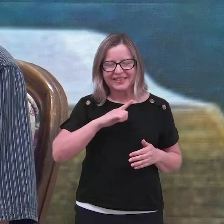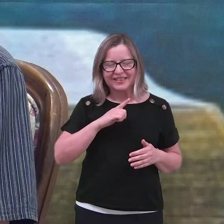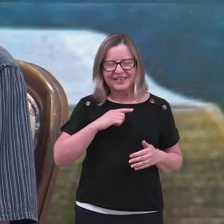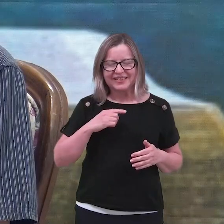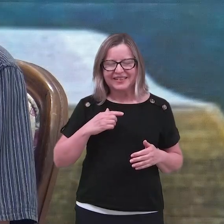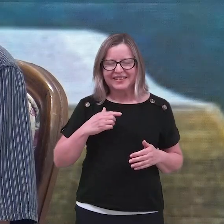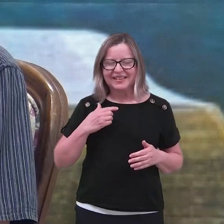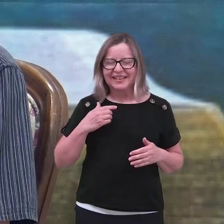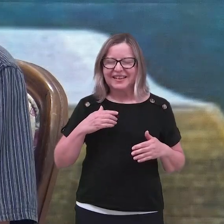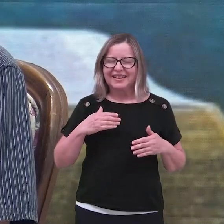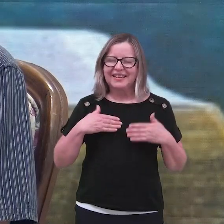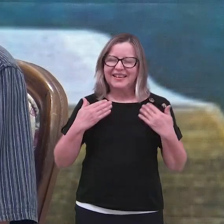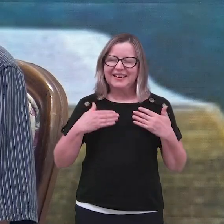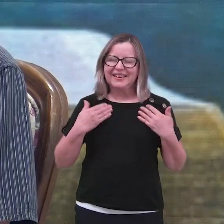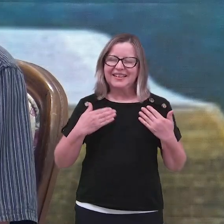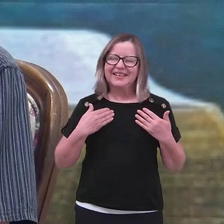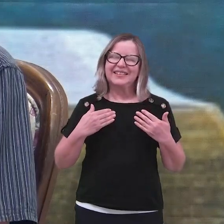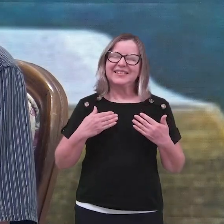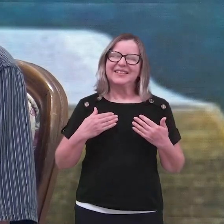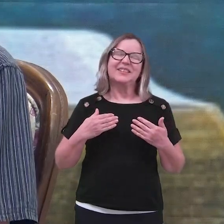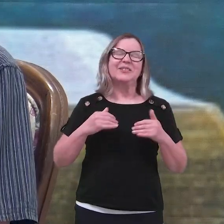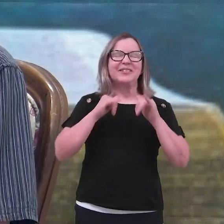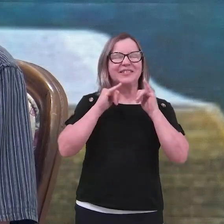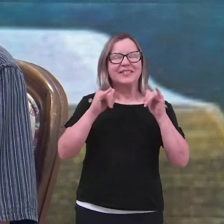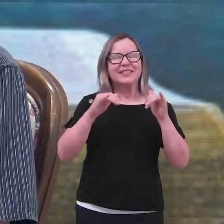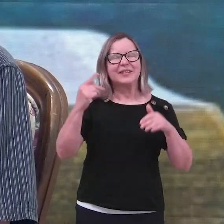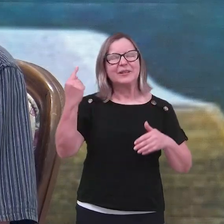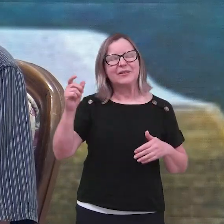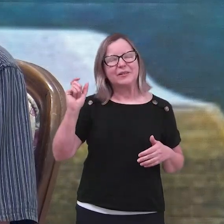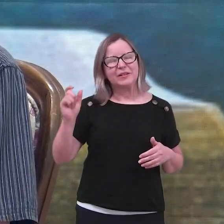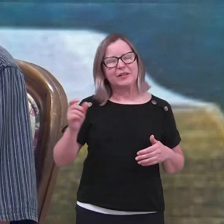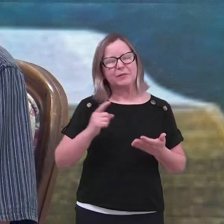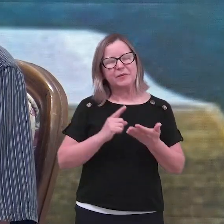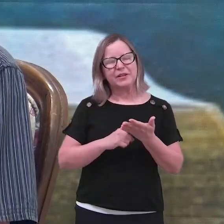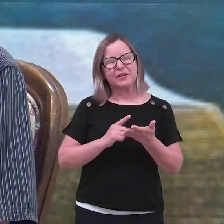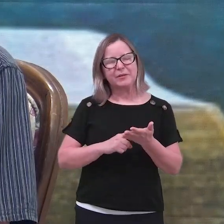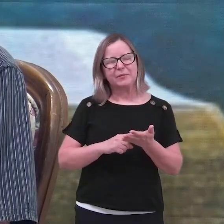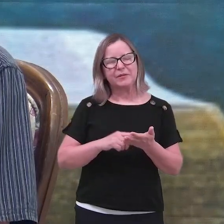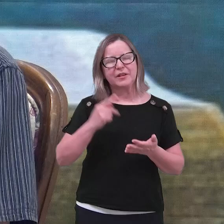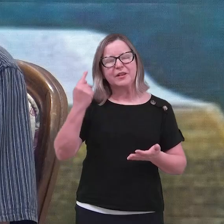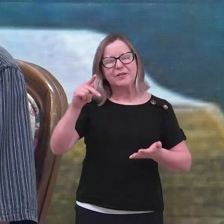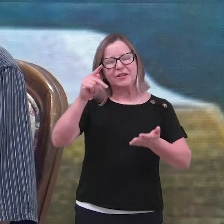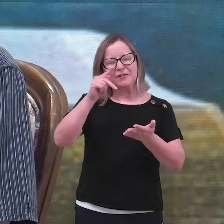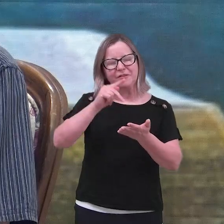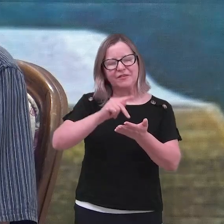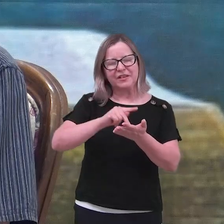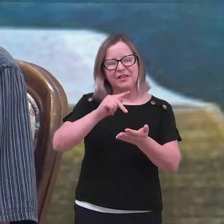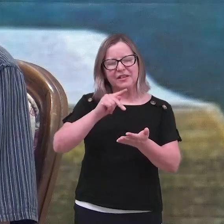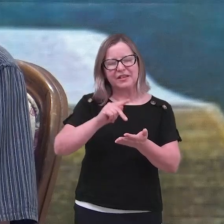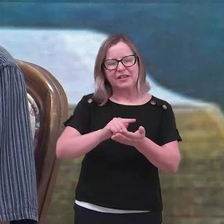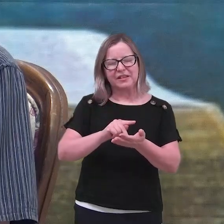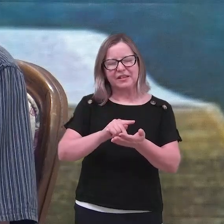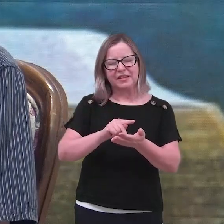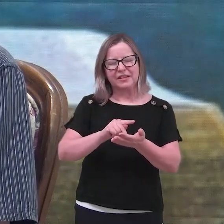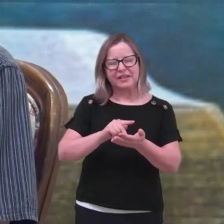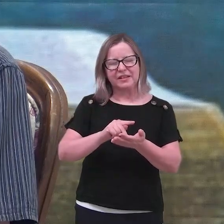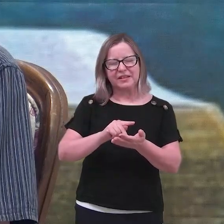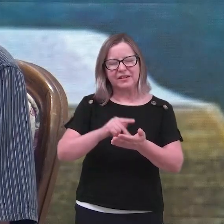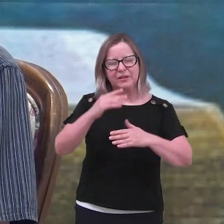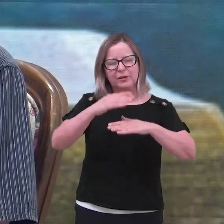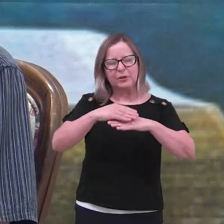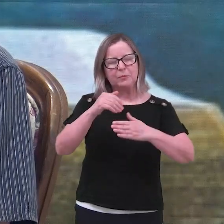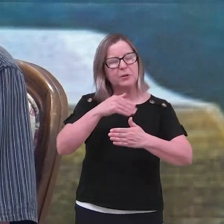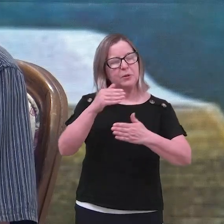privilégio de transmitirmos a Tua palavra. Pedimos que a Tua verdade, que é sobre